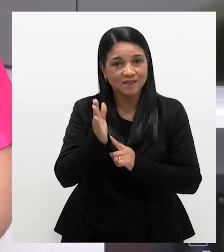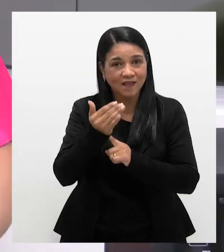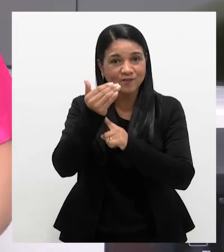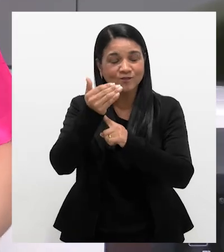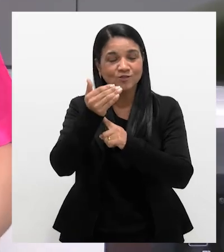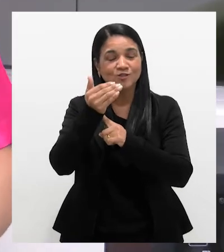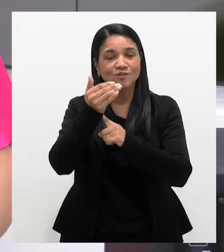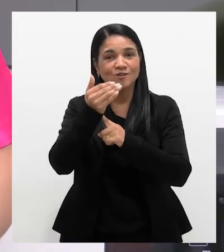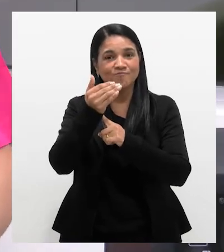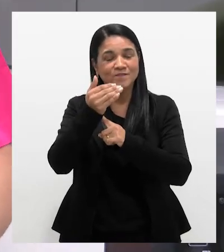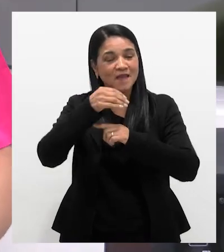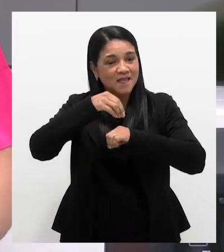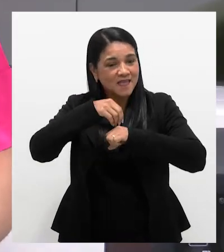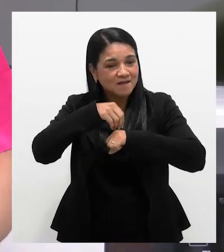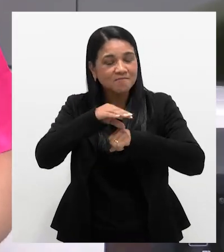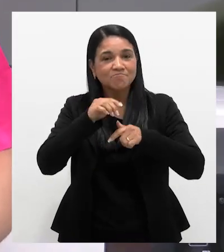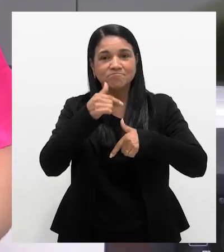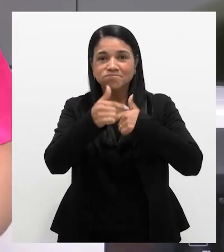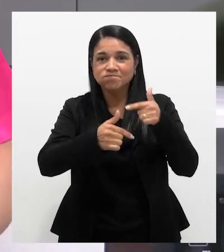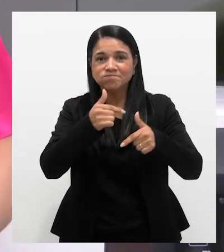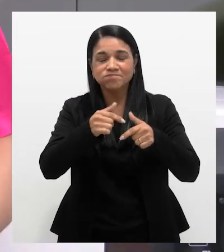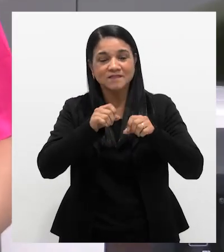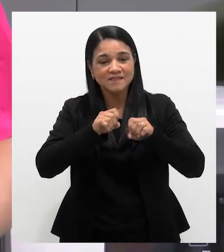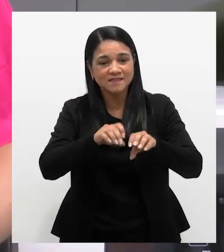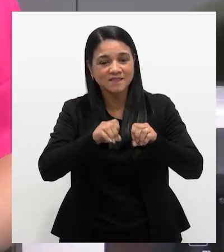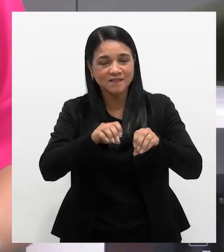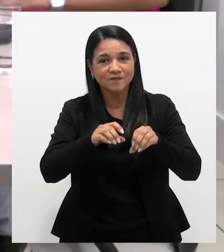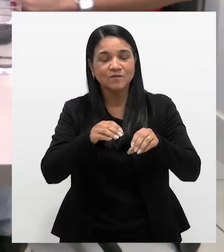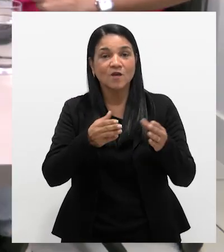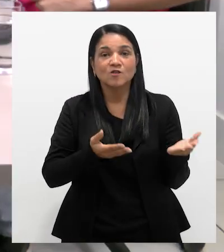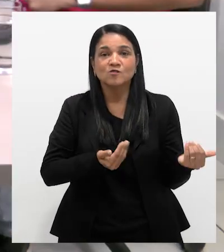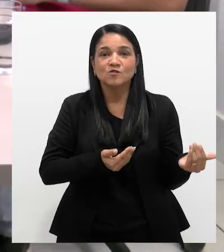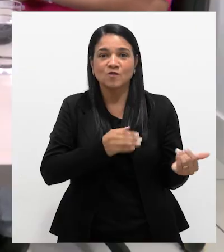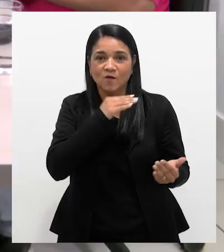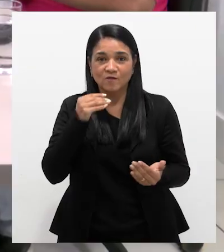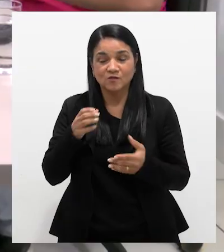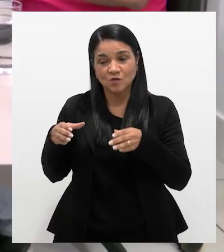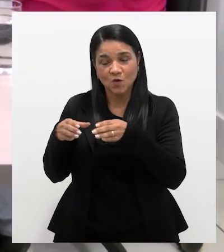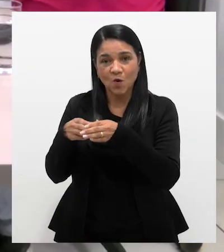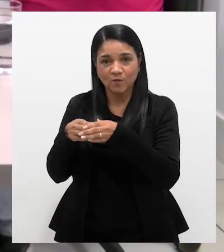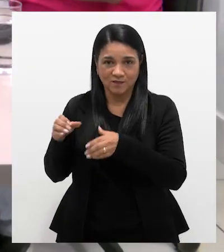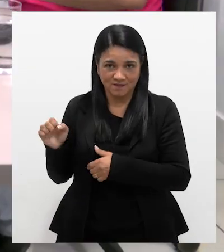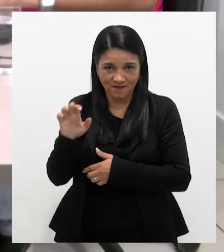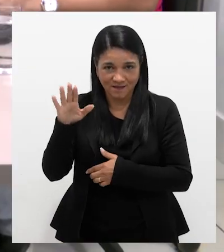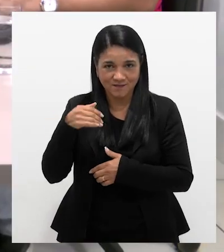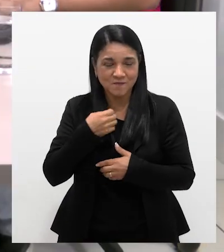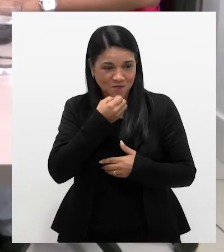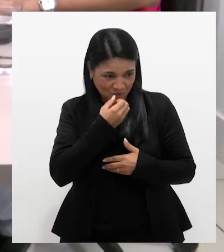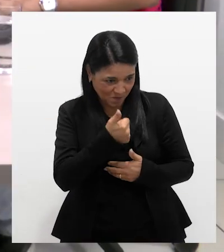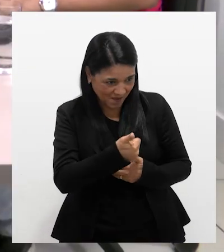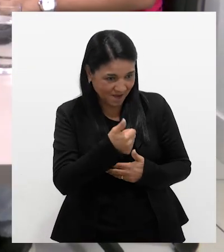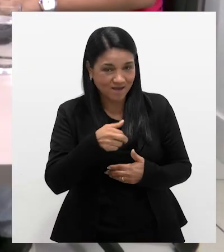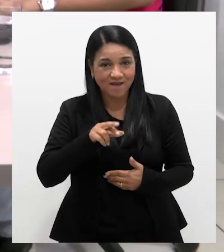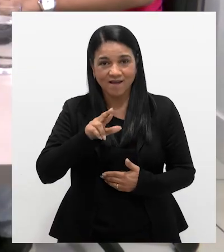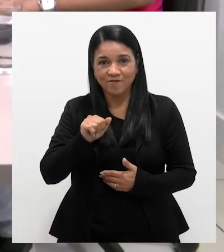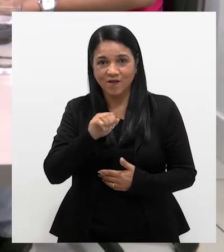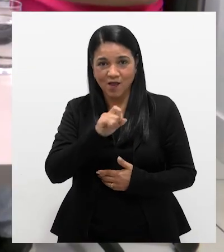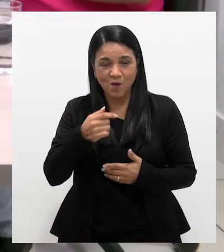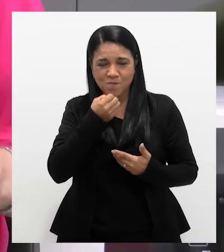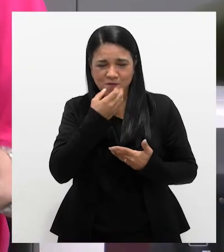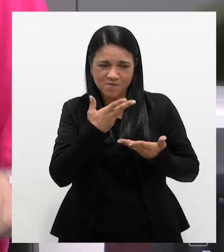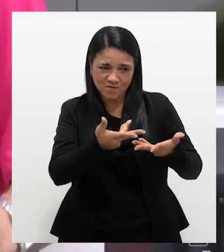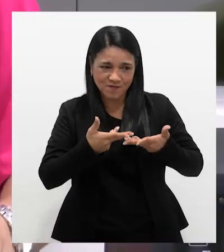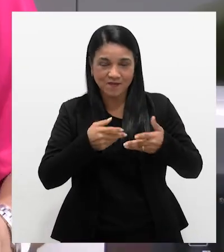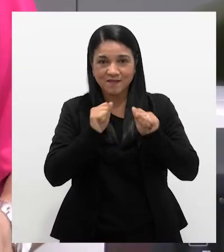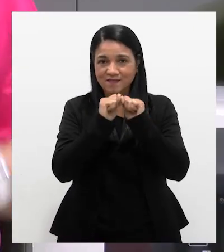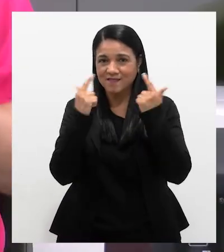pessoas, principalmente dos jovens de comunidade. Tudo bem, Rafael? Tudo bem, Seja Fernando? bem-vindo aqui Prazer, à TV com Alerj. certeza. Prazer